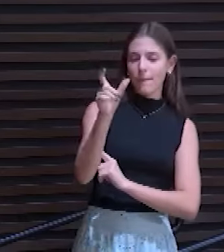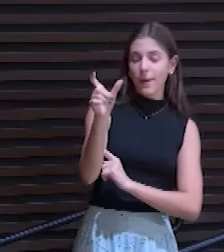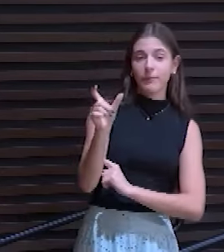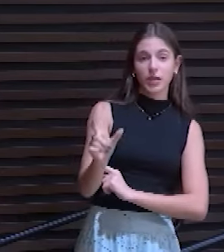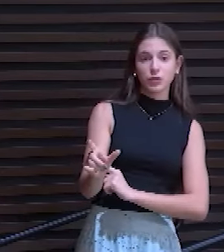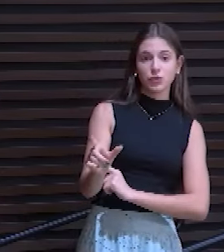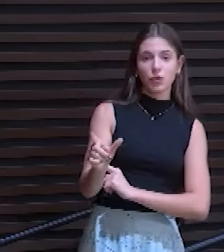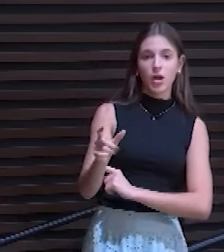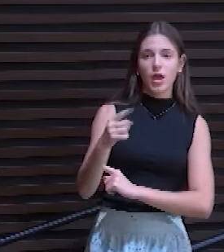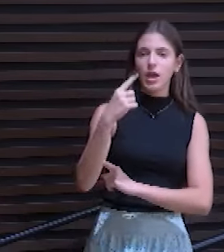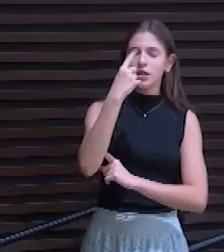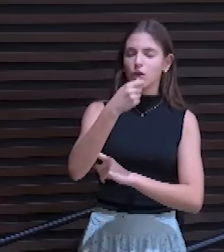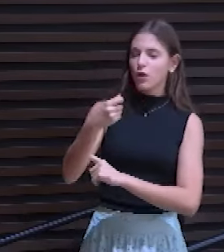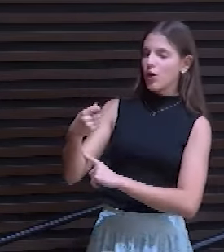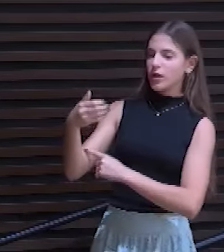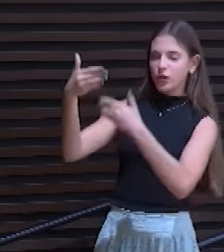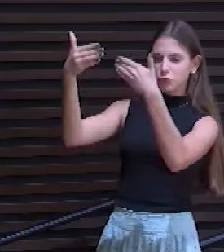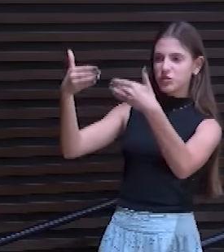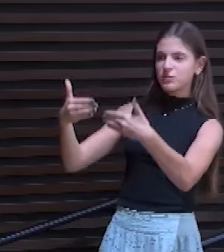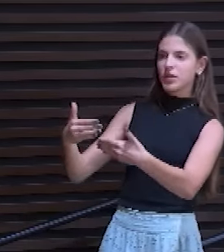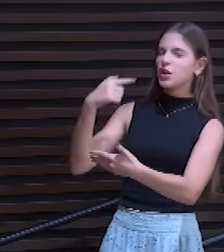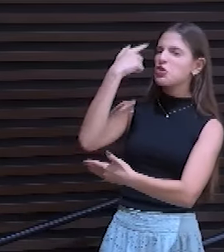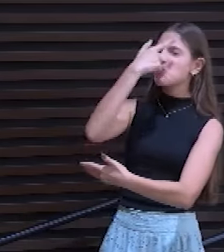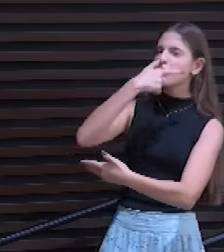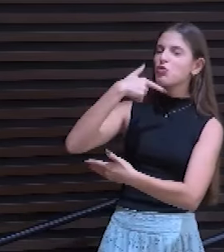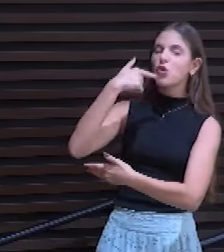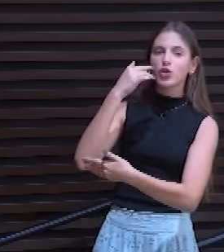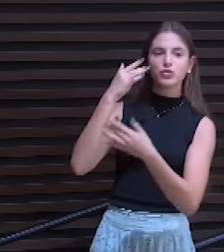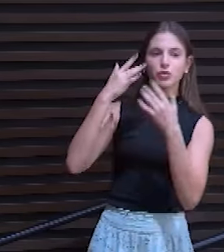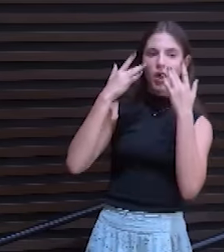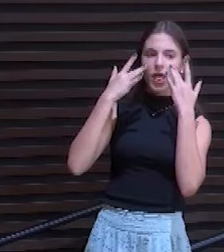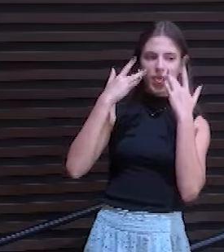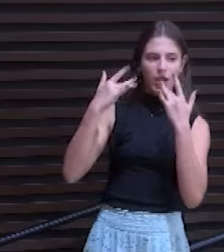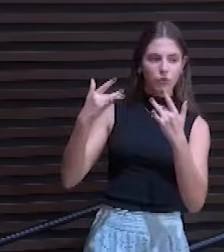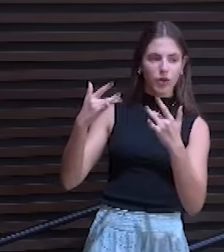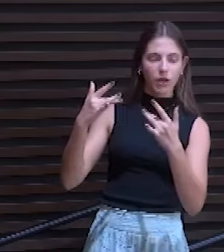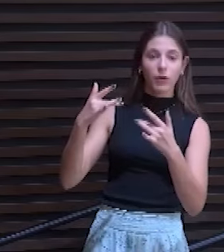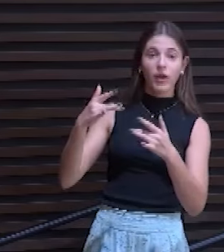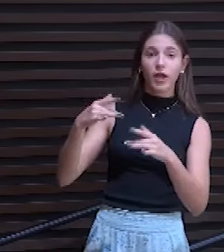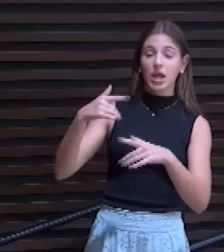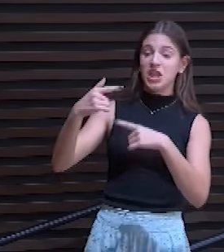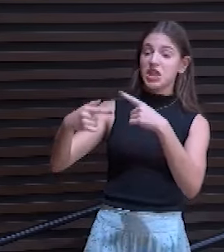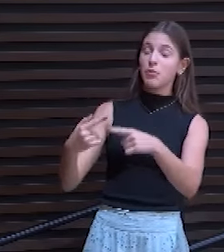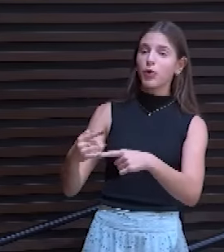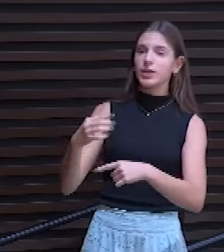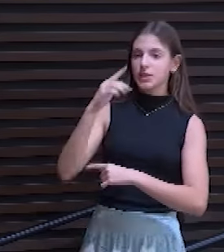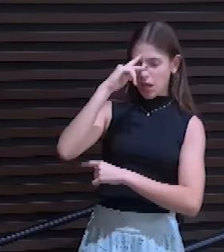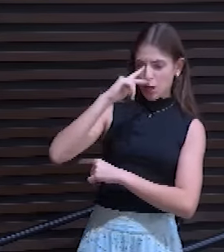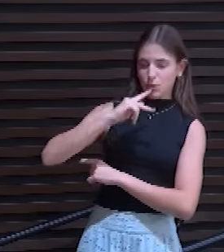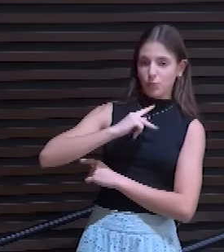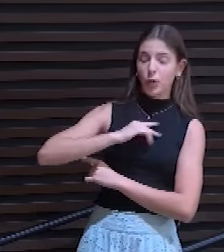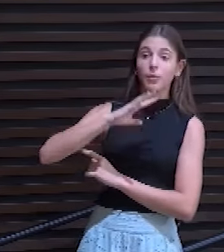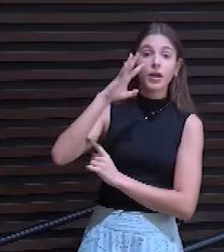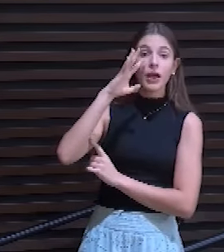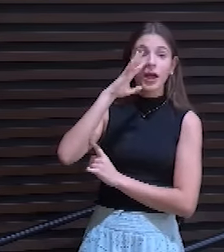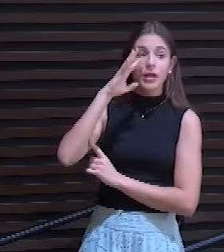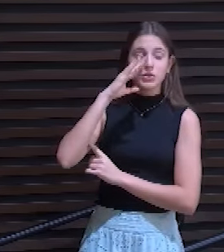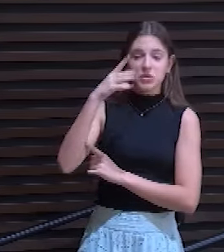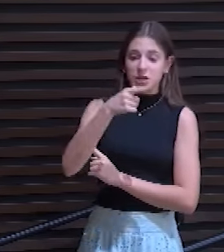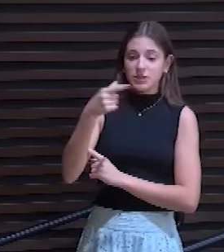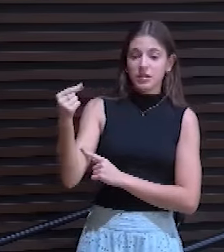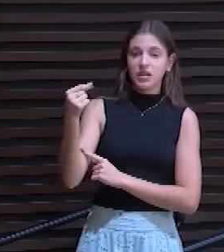no espelho, o seu rosto natural, e depois que ele a si mesmo se contempla, ele se retira e logo se